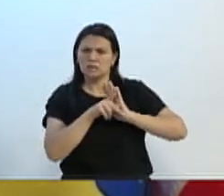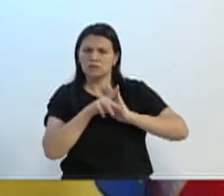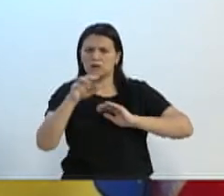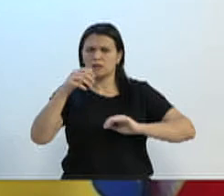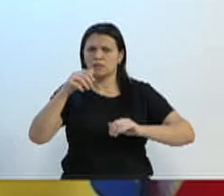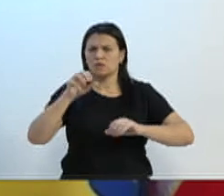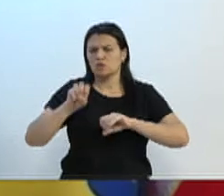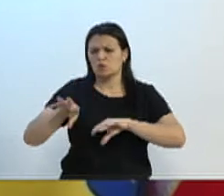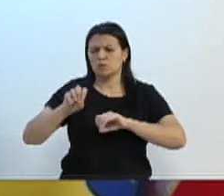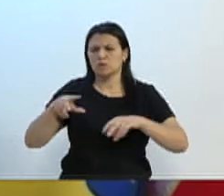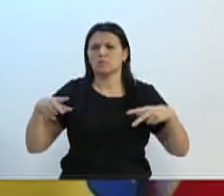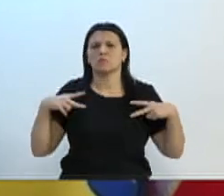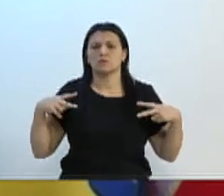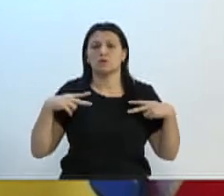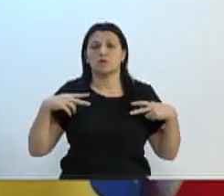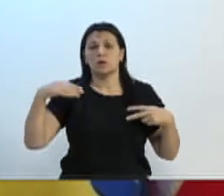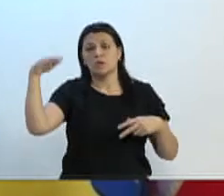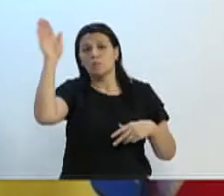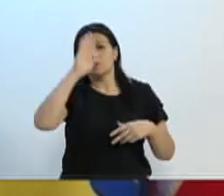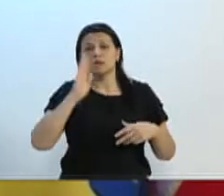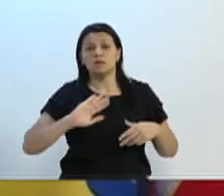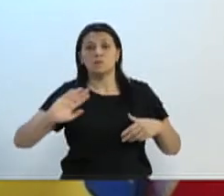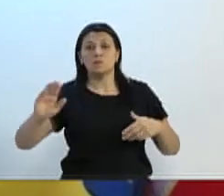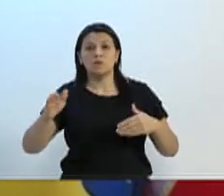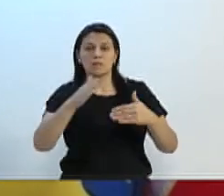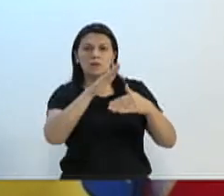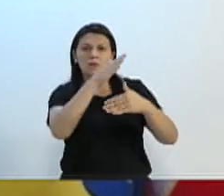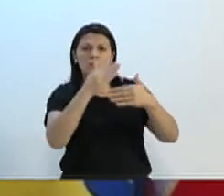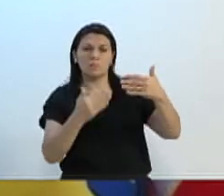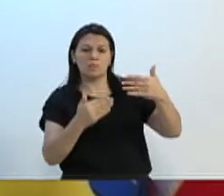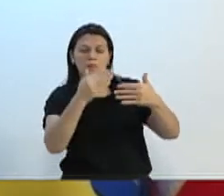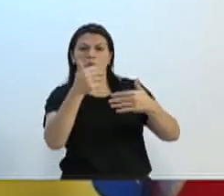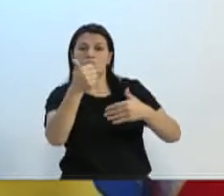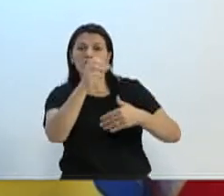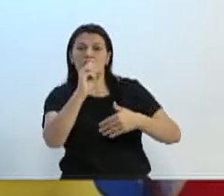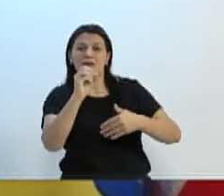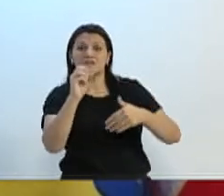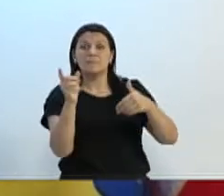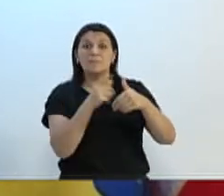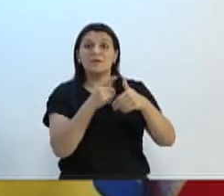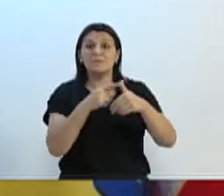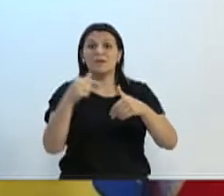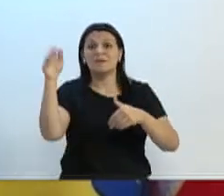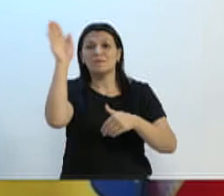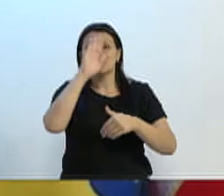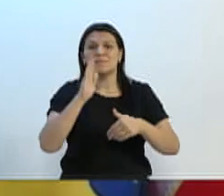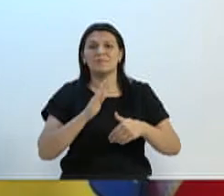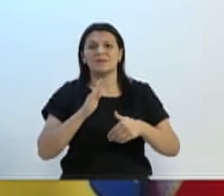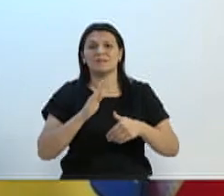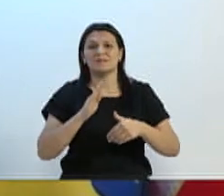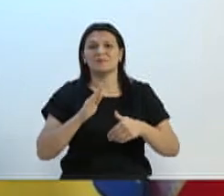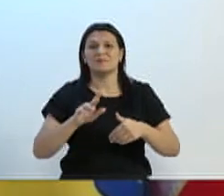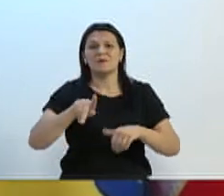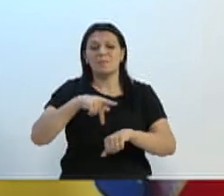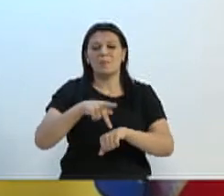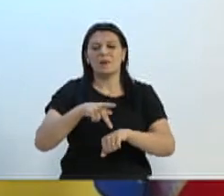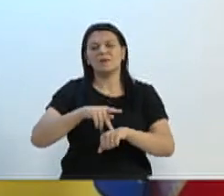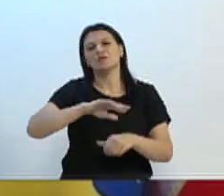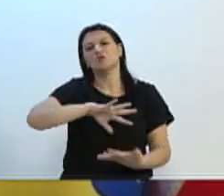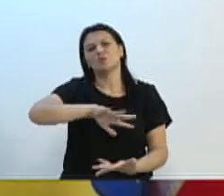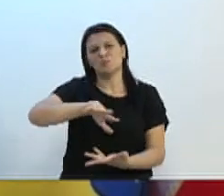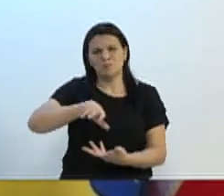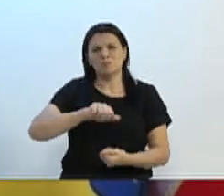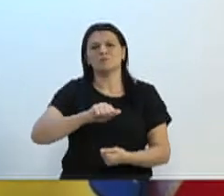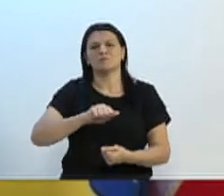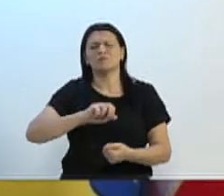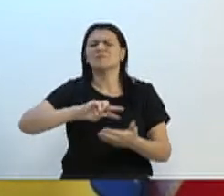entre os 10 primeiros países do mundo. Esses dados estão lá no PISA para serem observados. Isso quer dizer o seguinte: a educação privada